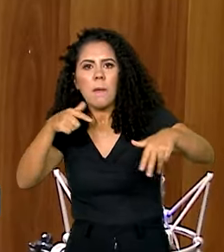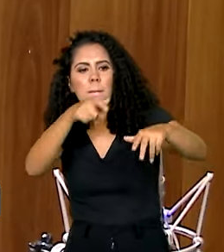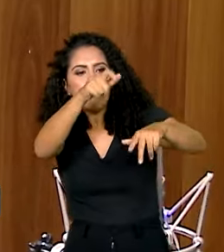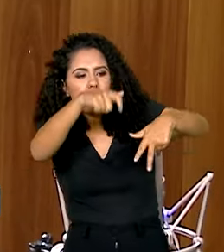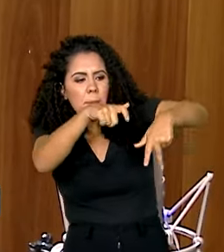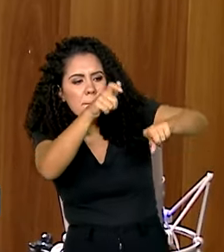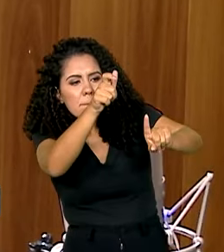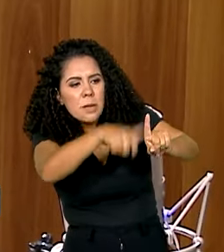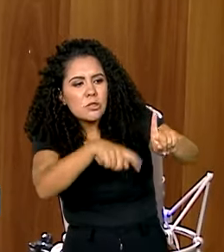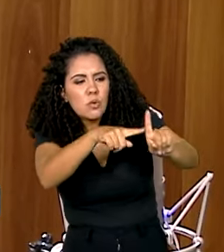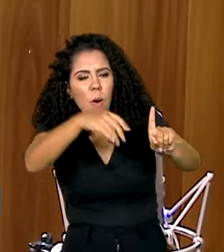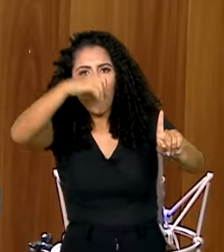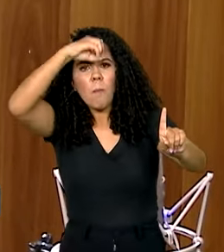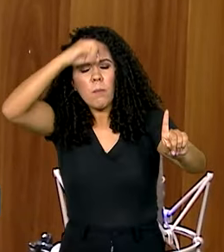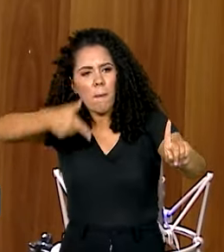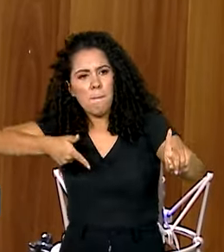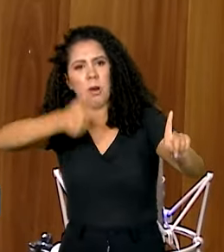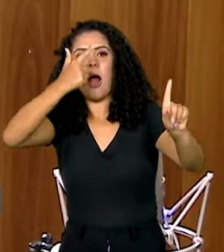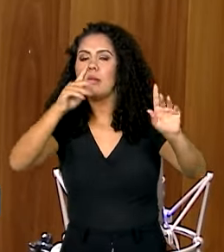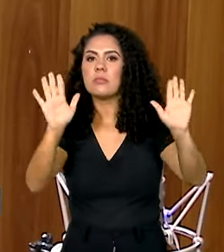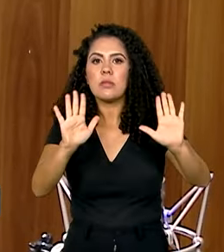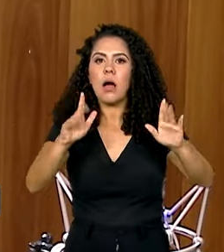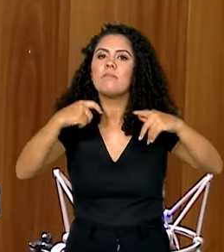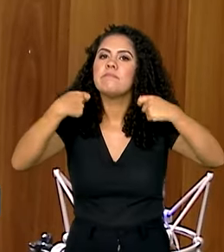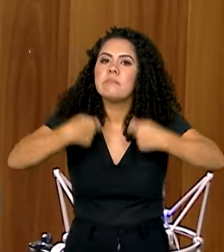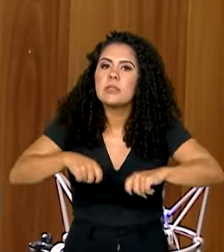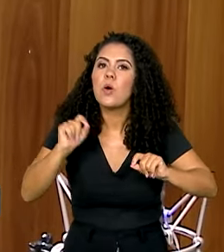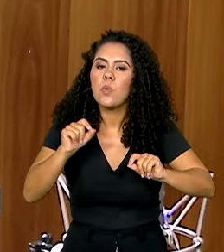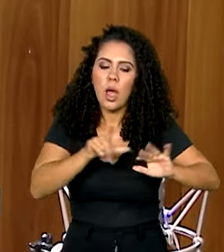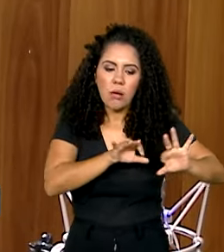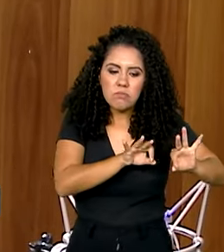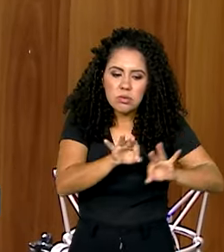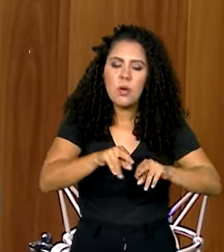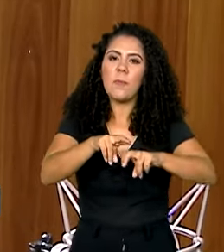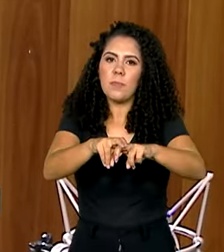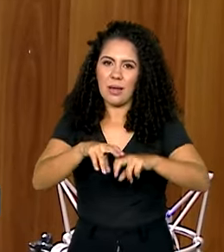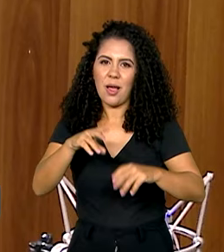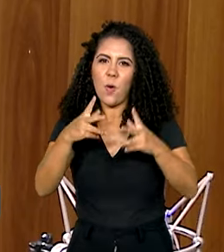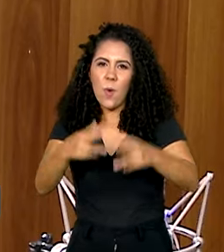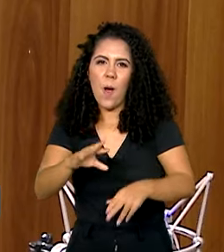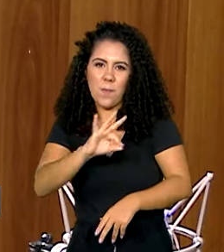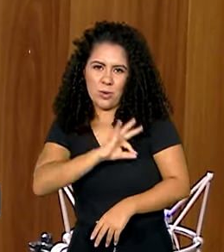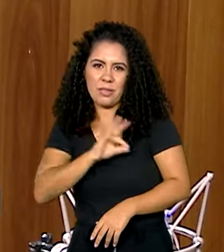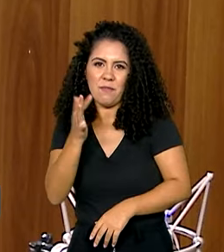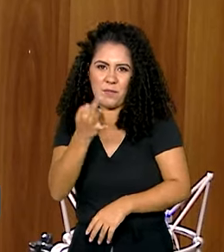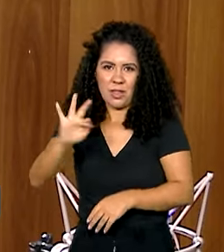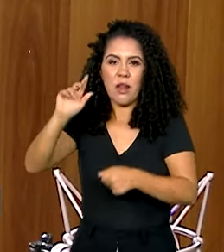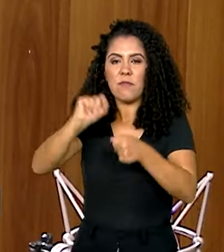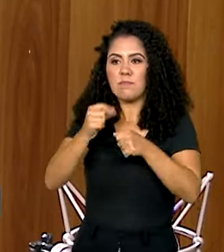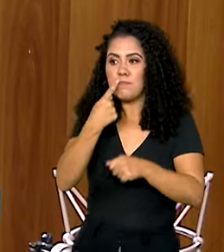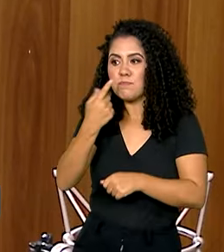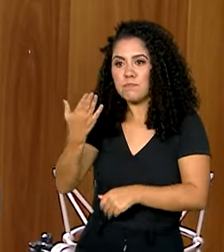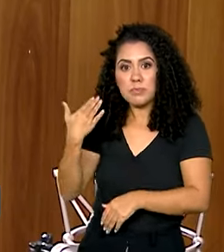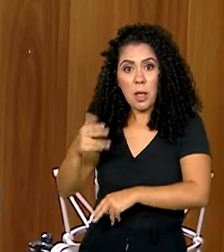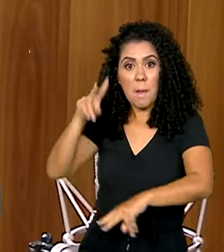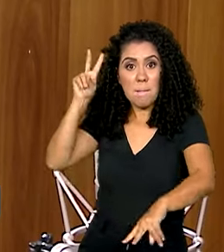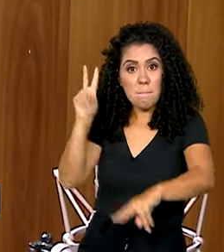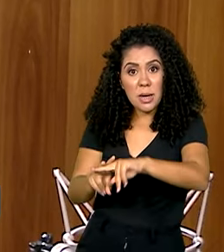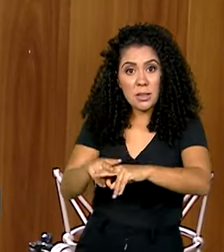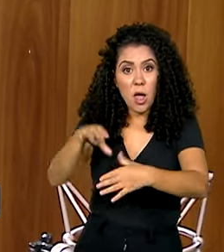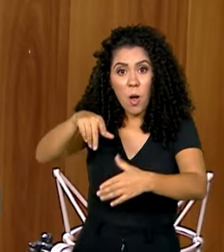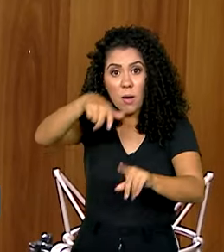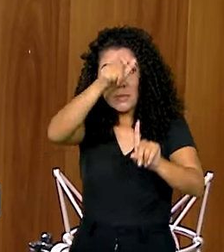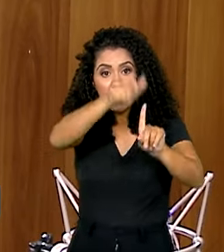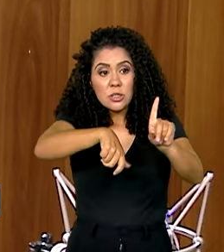agir com inteligência, com planejamento, como a nossa Polícia Federal tem feito, que agora acabou de prender o líder de uma